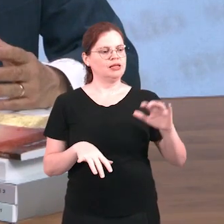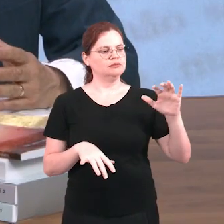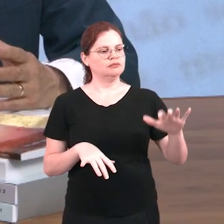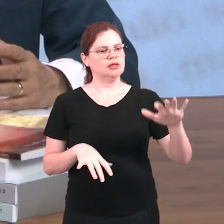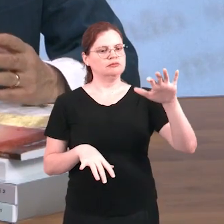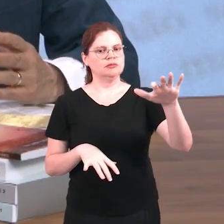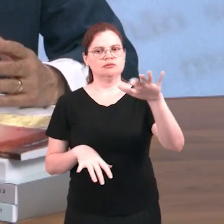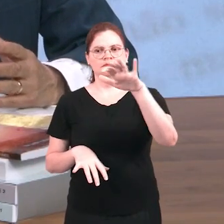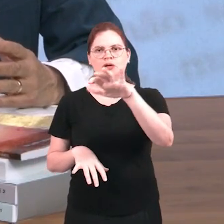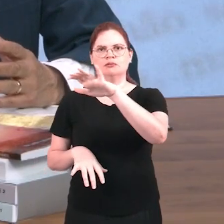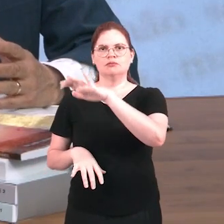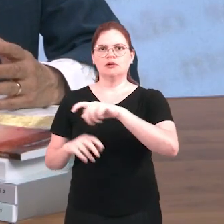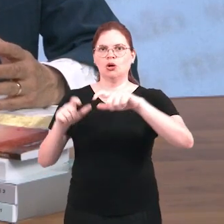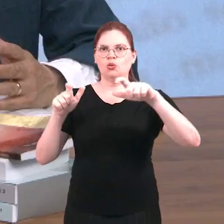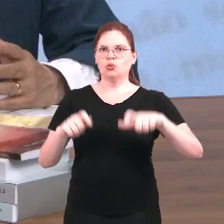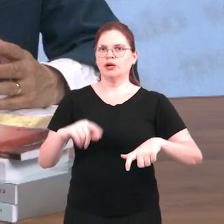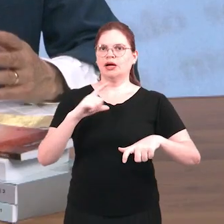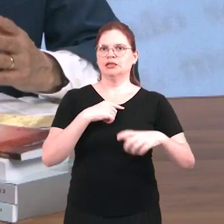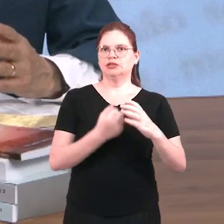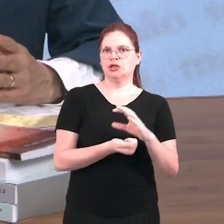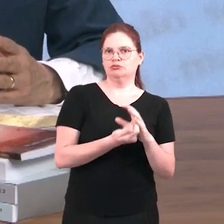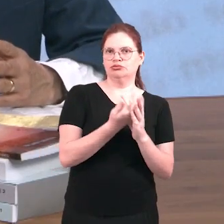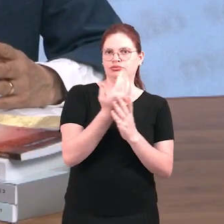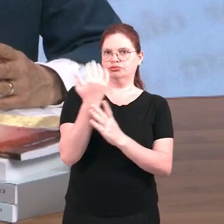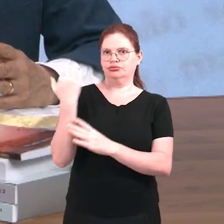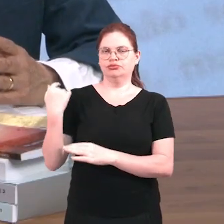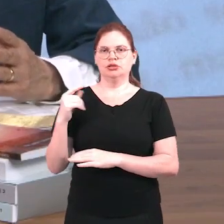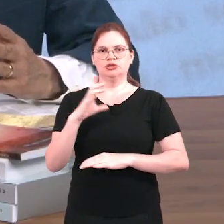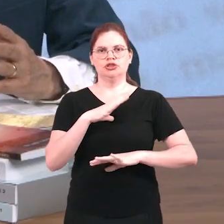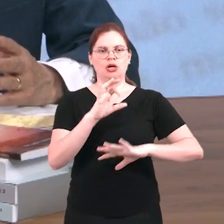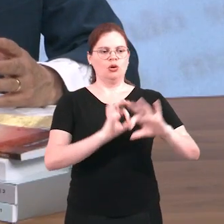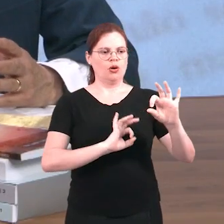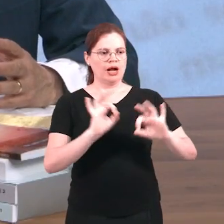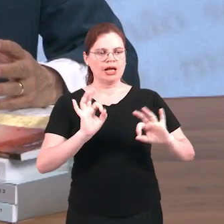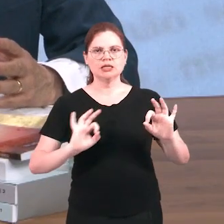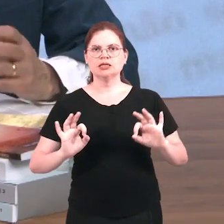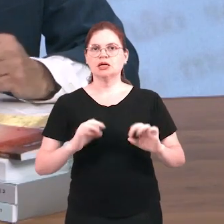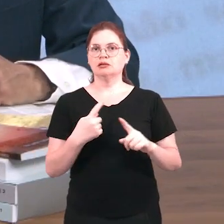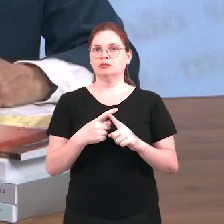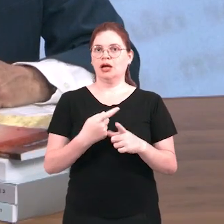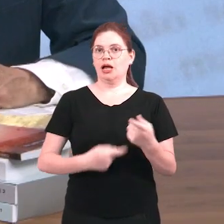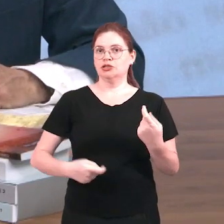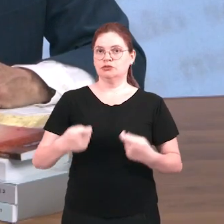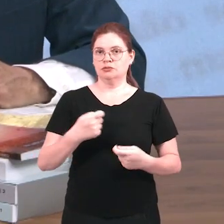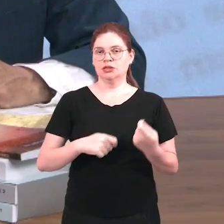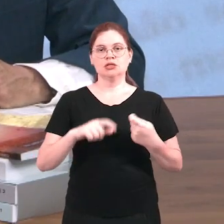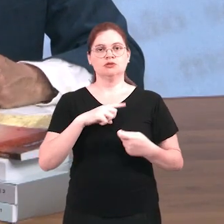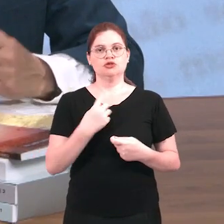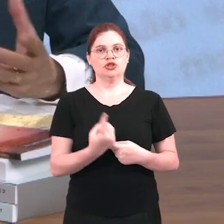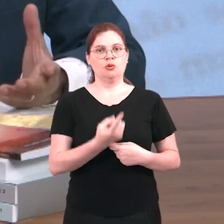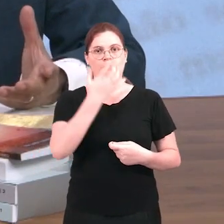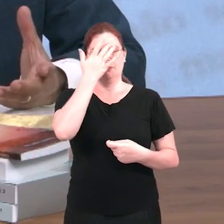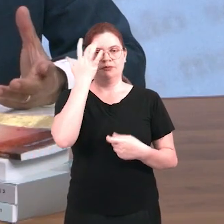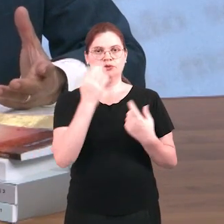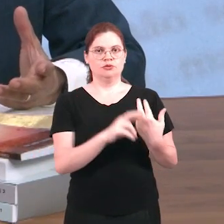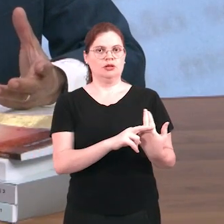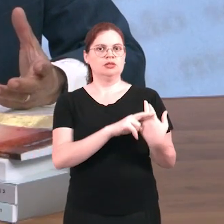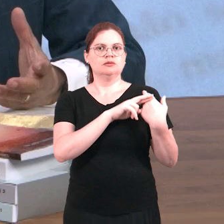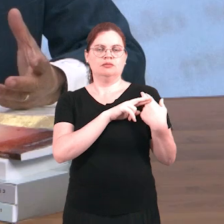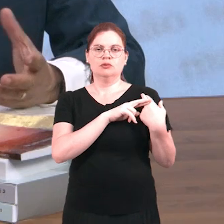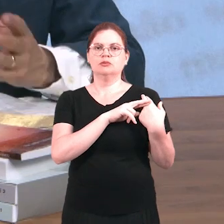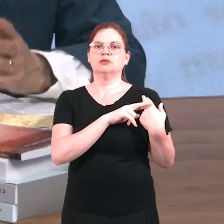cada atividade produtiva em Israel foi organizada sob a administração de um responsável diante do